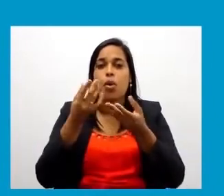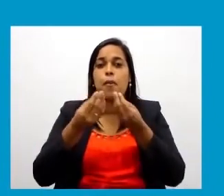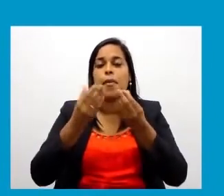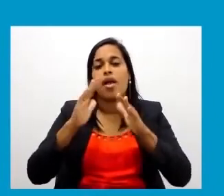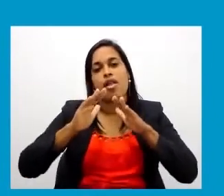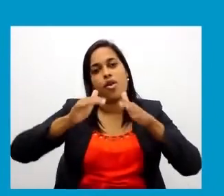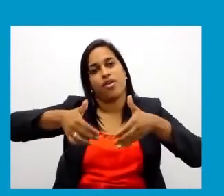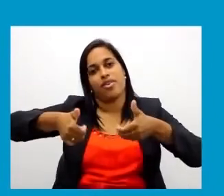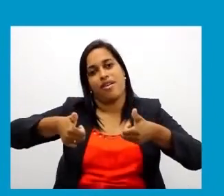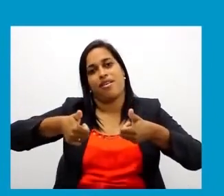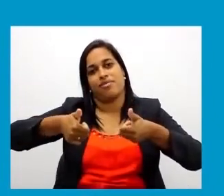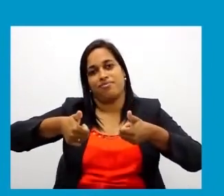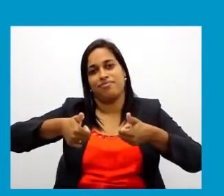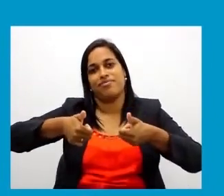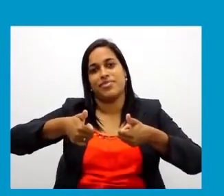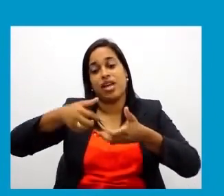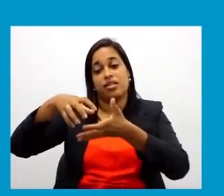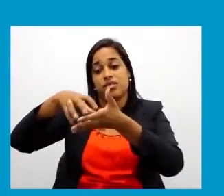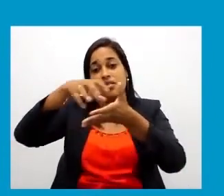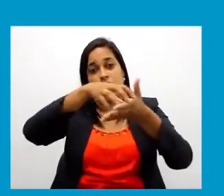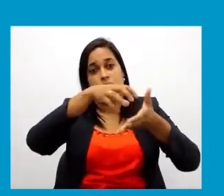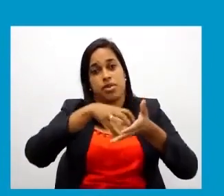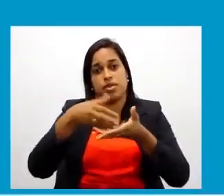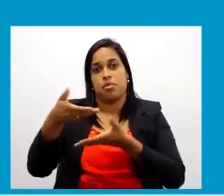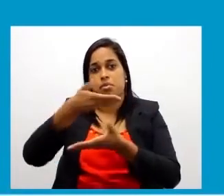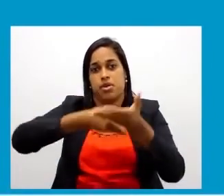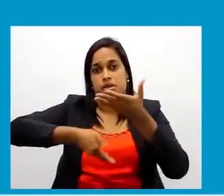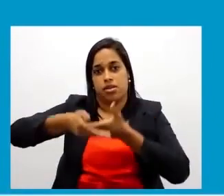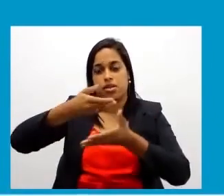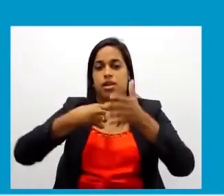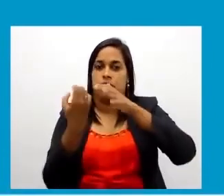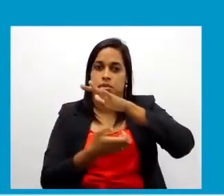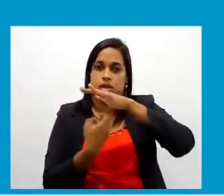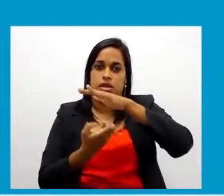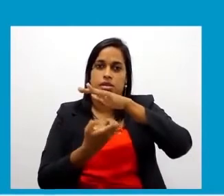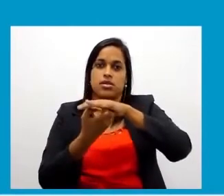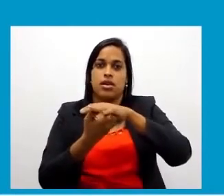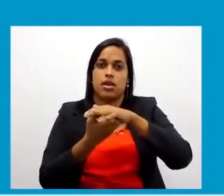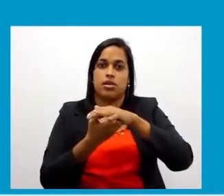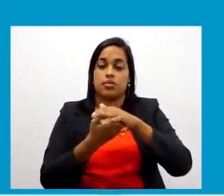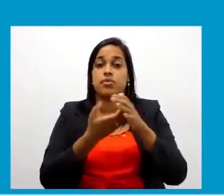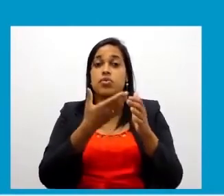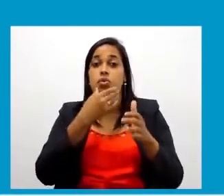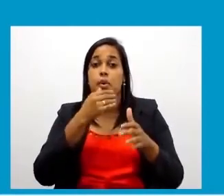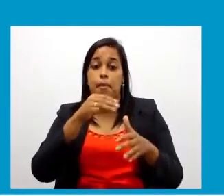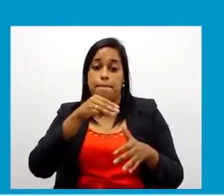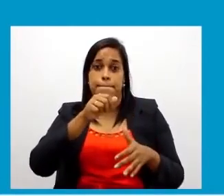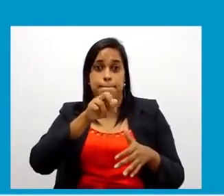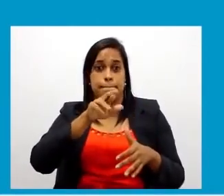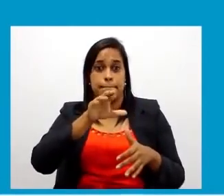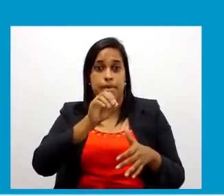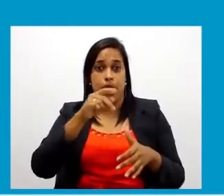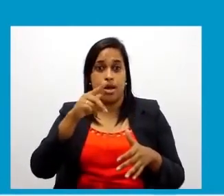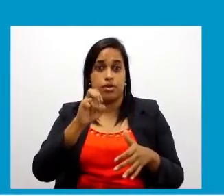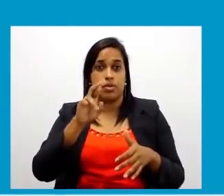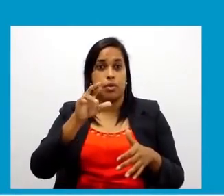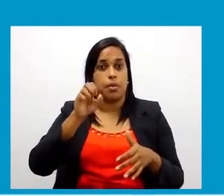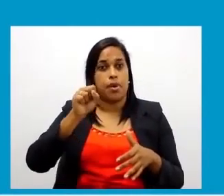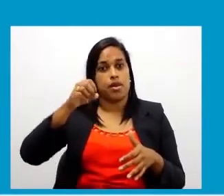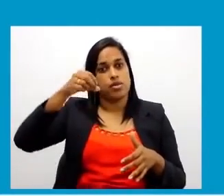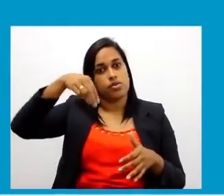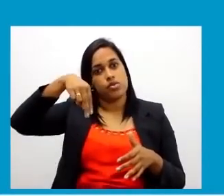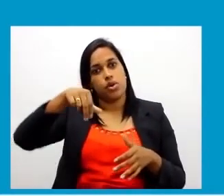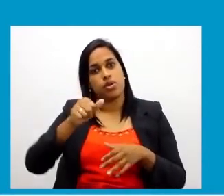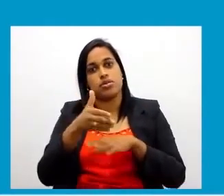essa comunicação interdepartamentos, entre os departamentos de uma empresa. O consultor Mário Persona gravou um vídeo para uma